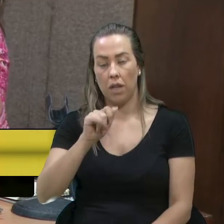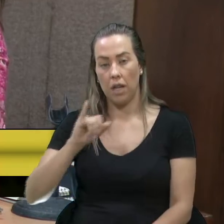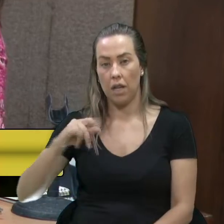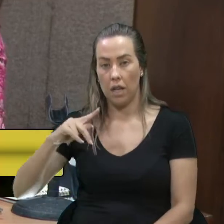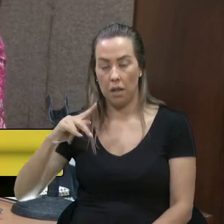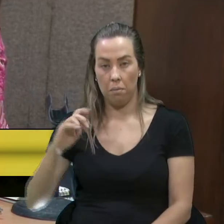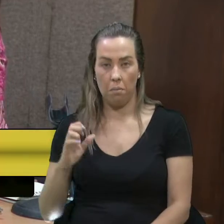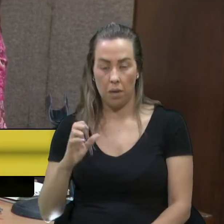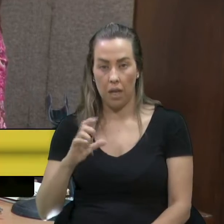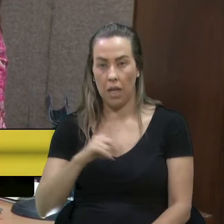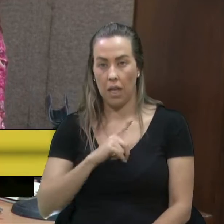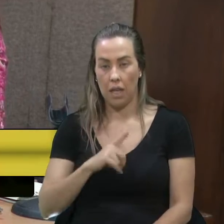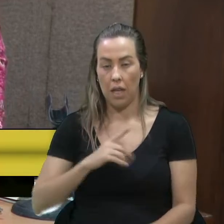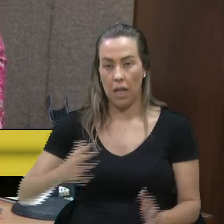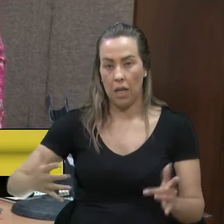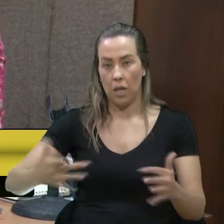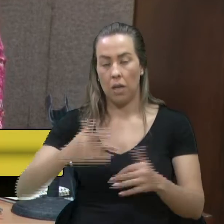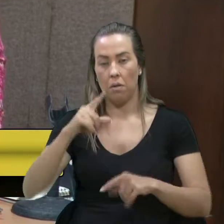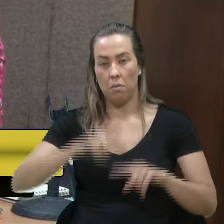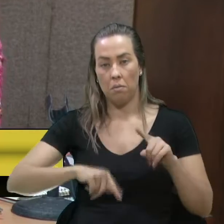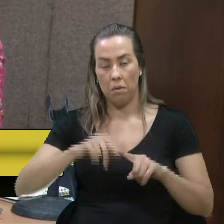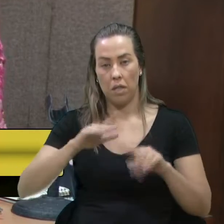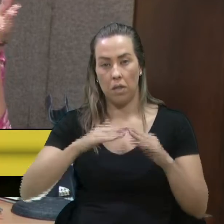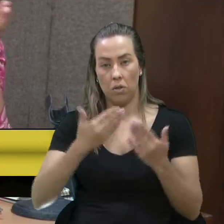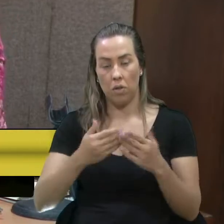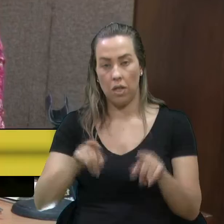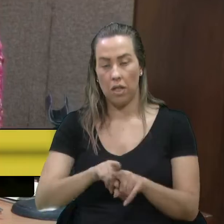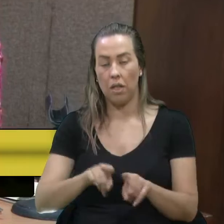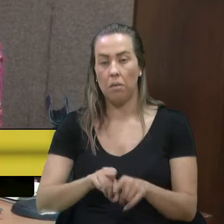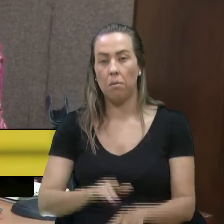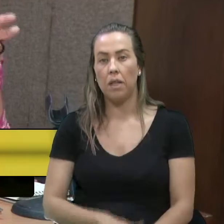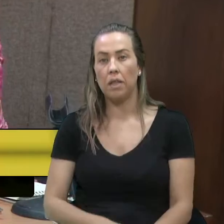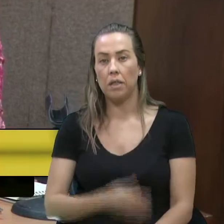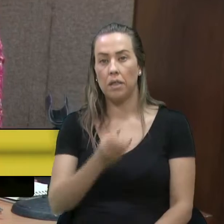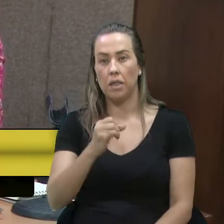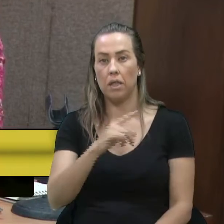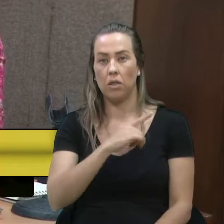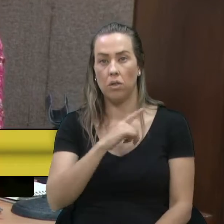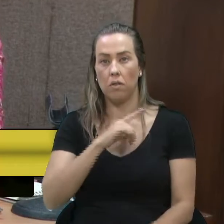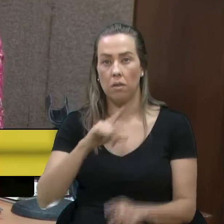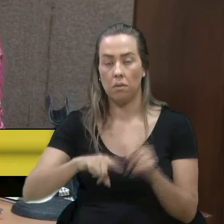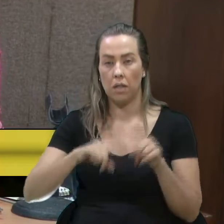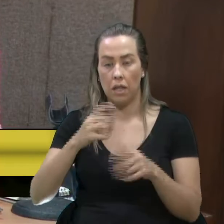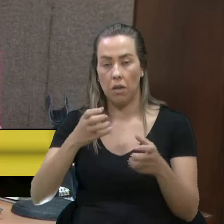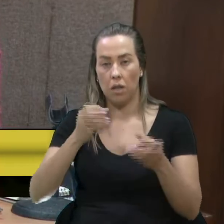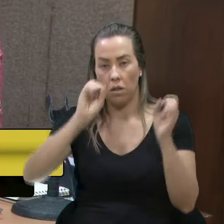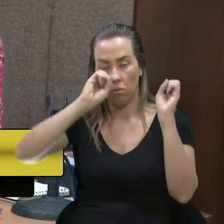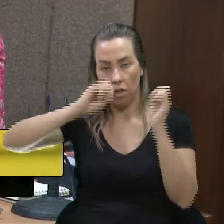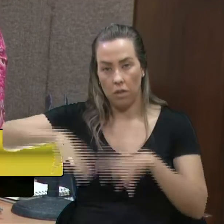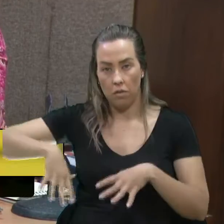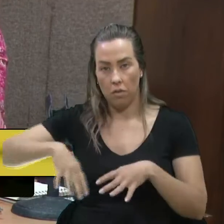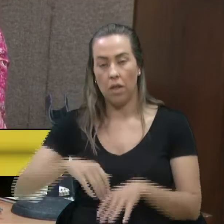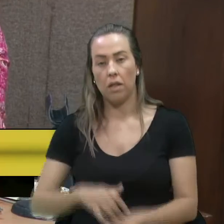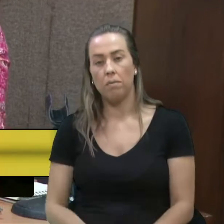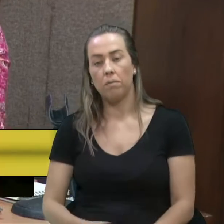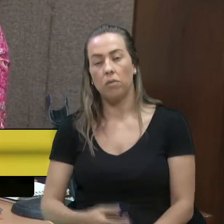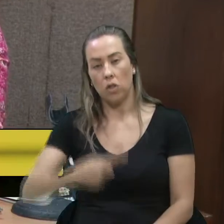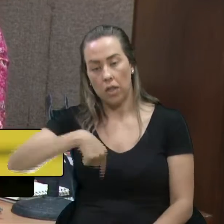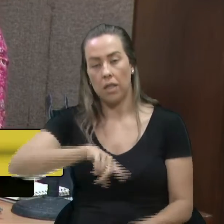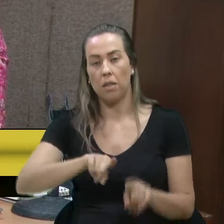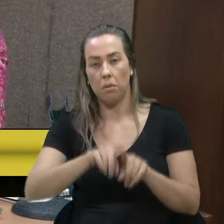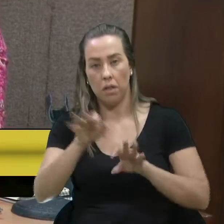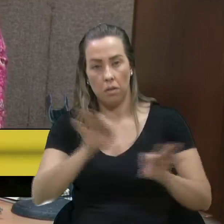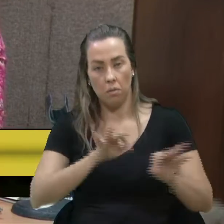gente está coletando também material escolar no gabinete, então quem tiver material que já queira descartar, a gente está ali separando